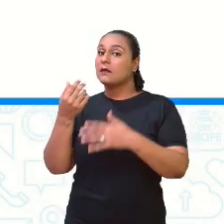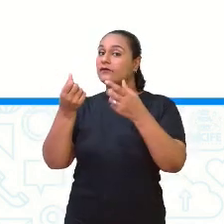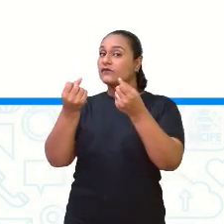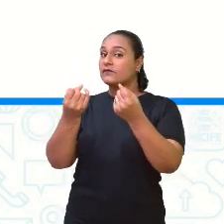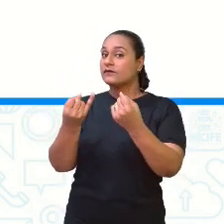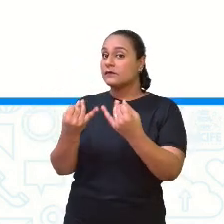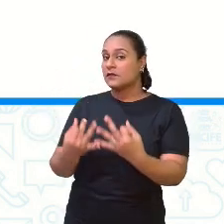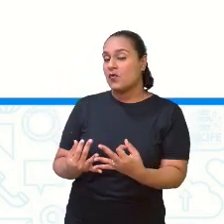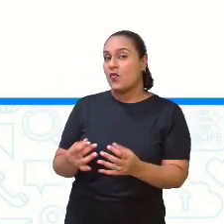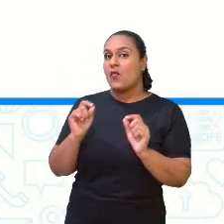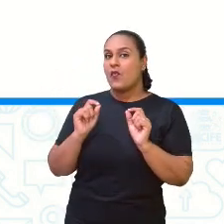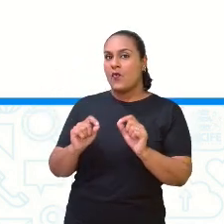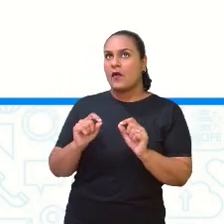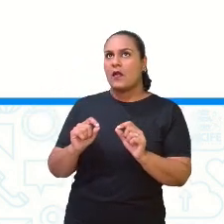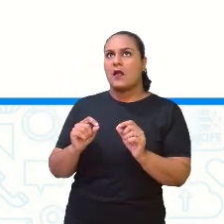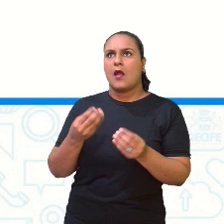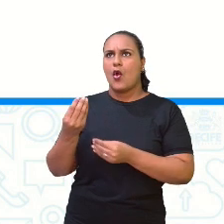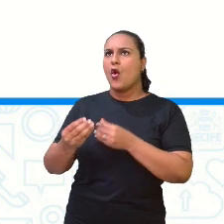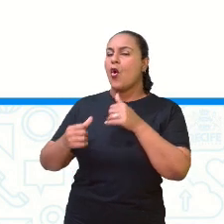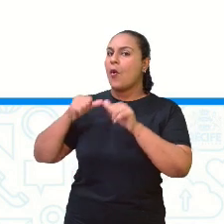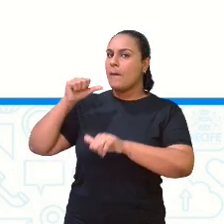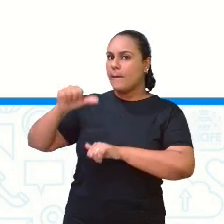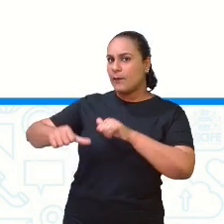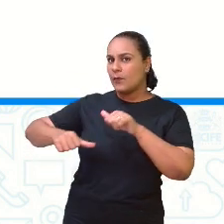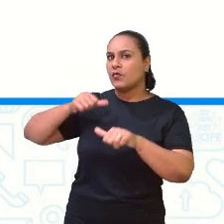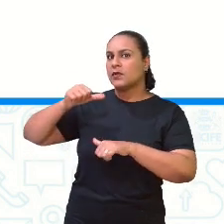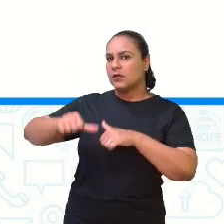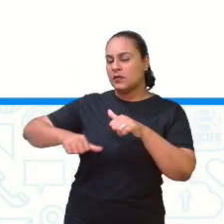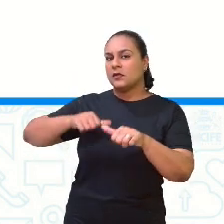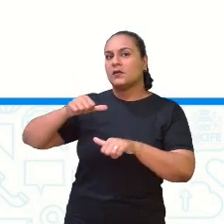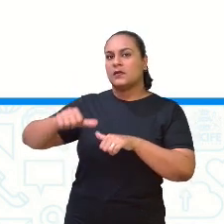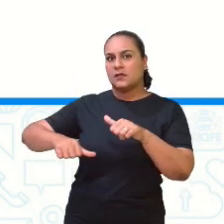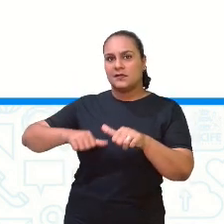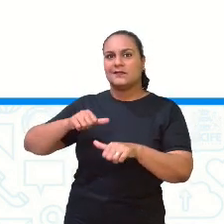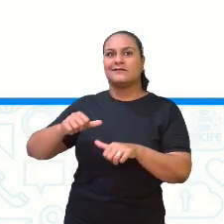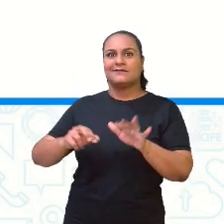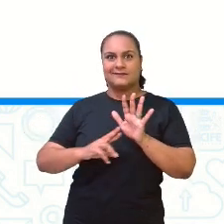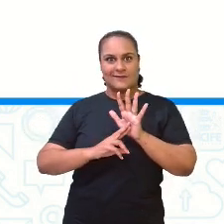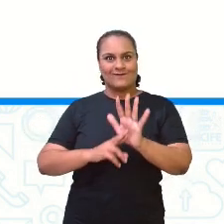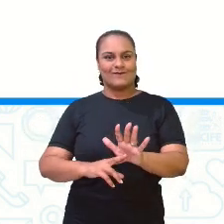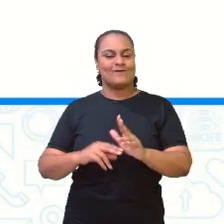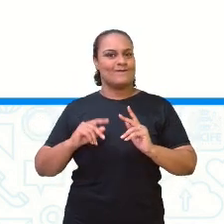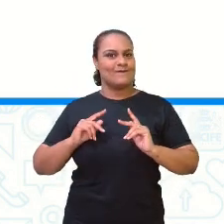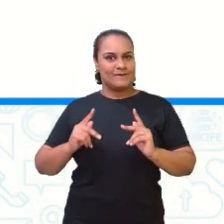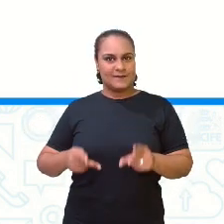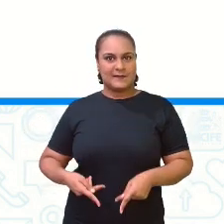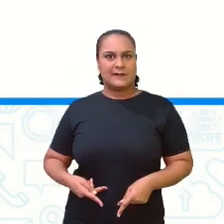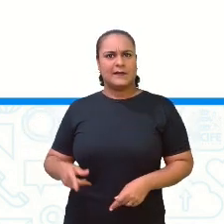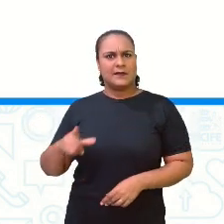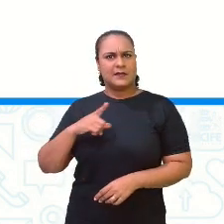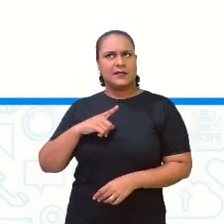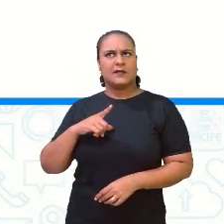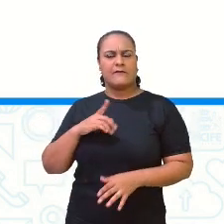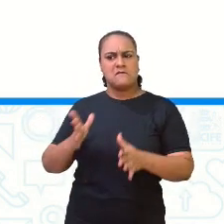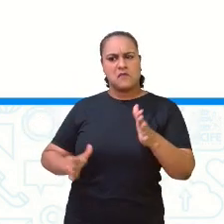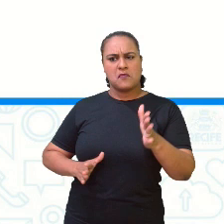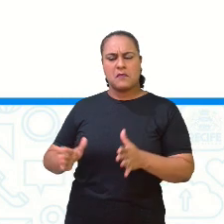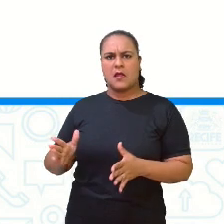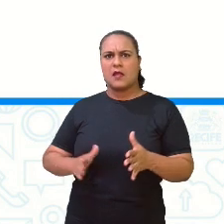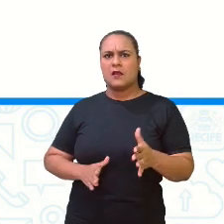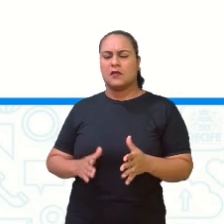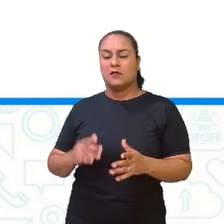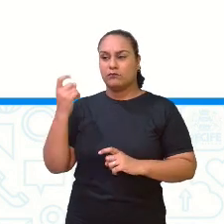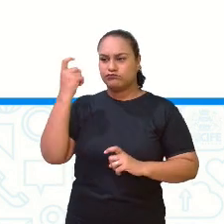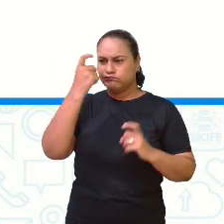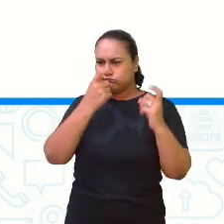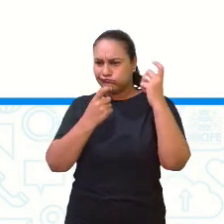questão dessas mudanças que aconteceram também em relação à representação humana. Teve um tempo que eles se preocuparam tanto